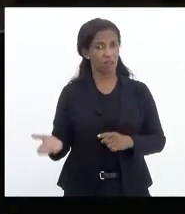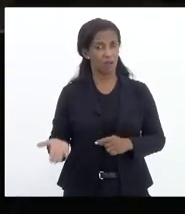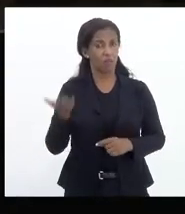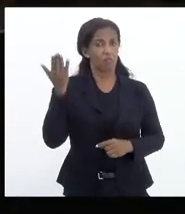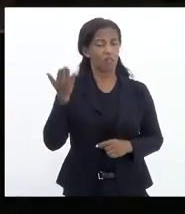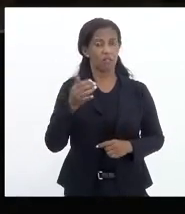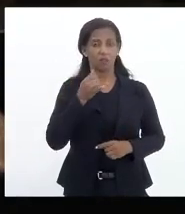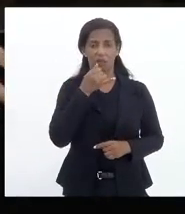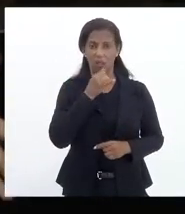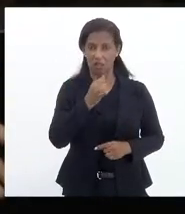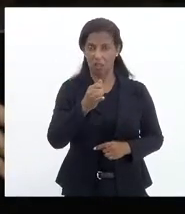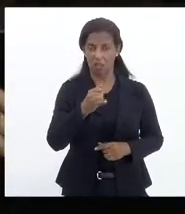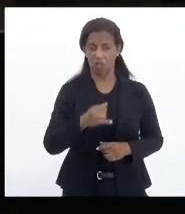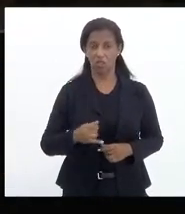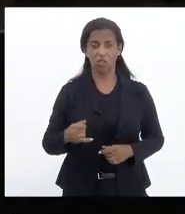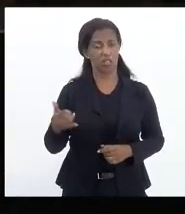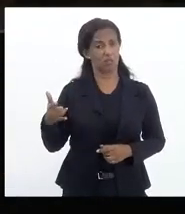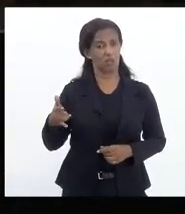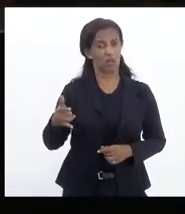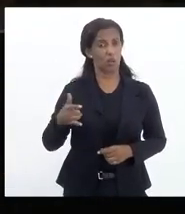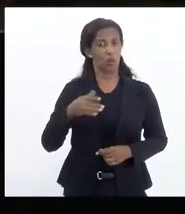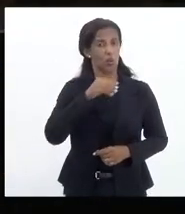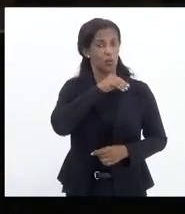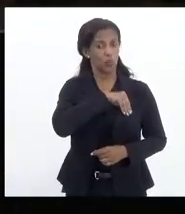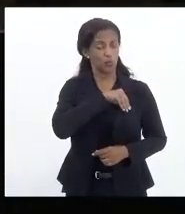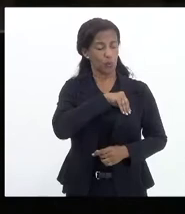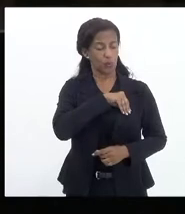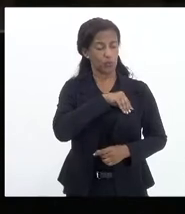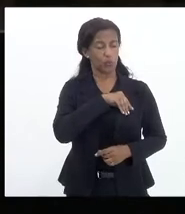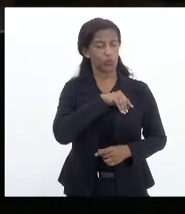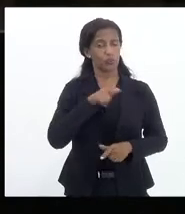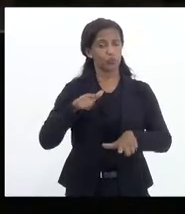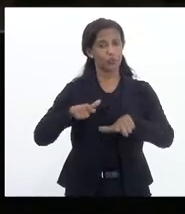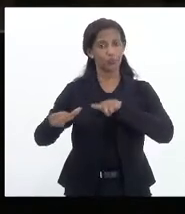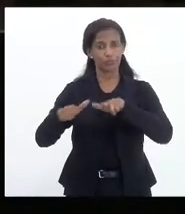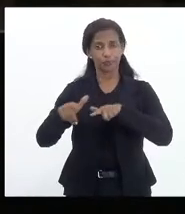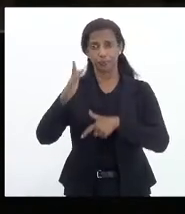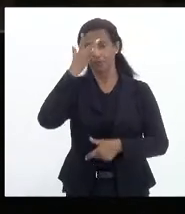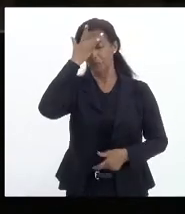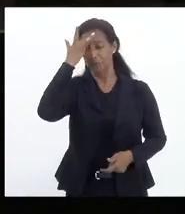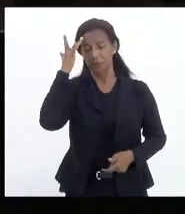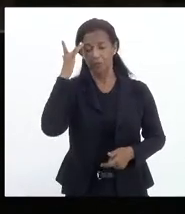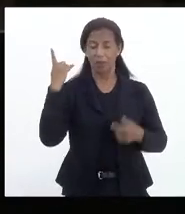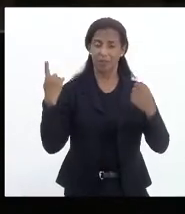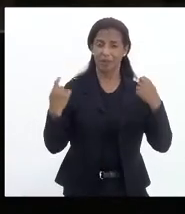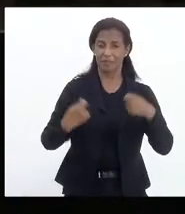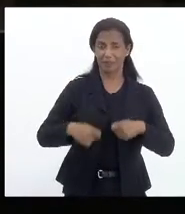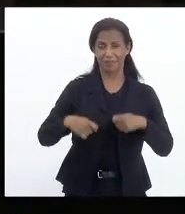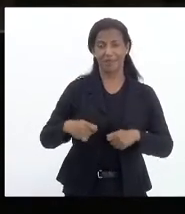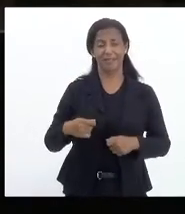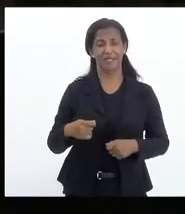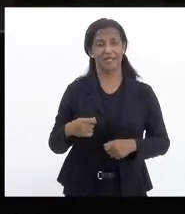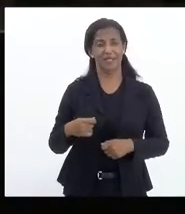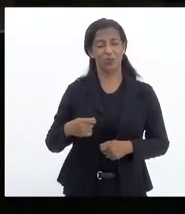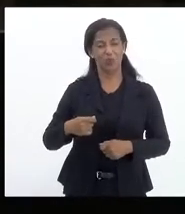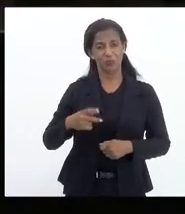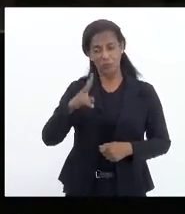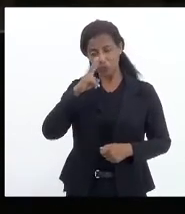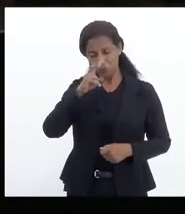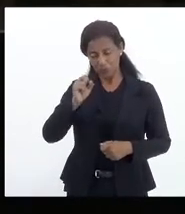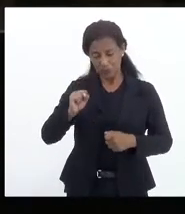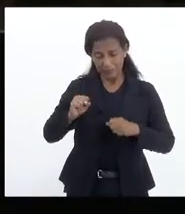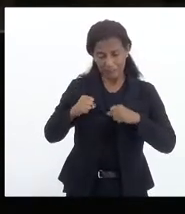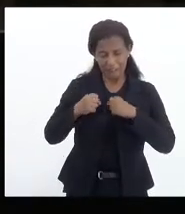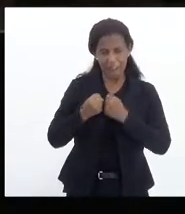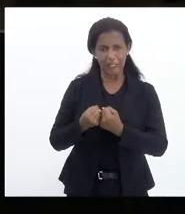aumento da energia elétrica no bolso do trabalhador no bolso das pessoas que estão tentando sobreviver nessa